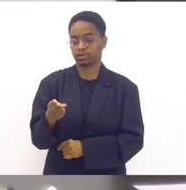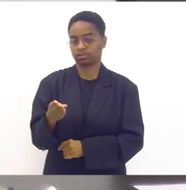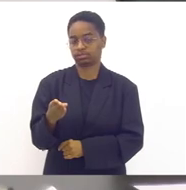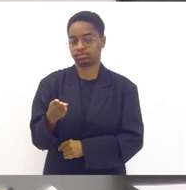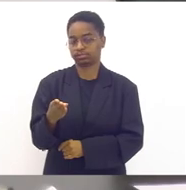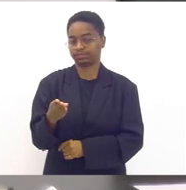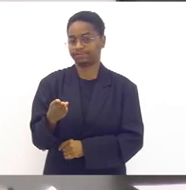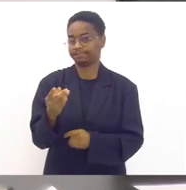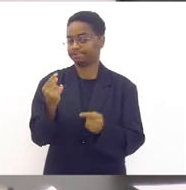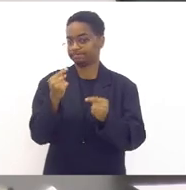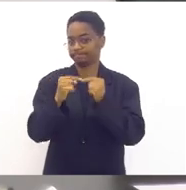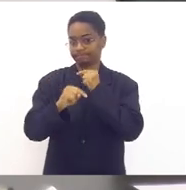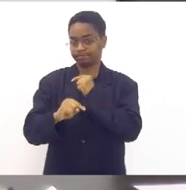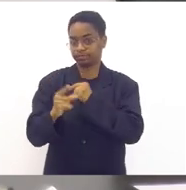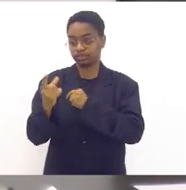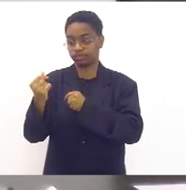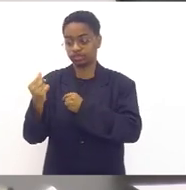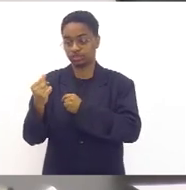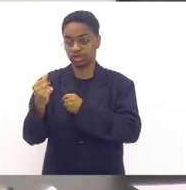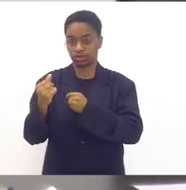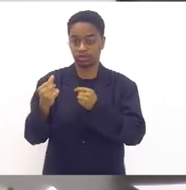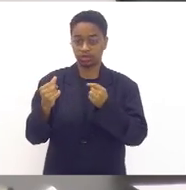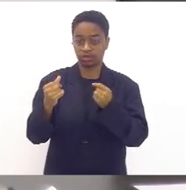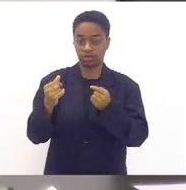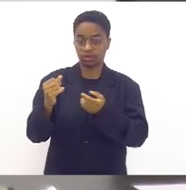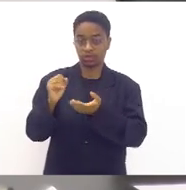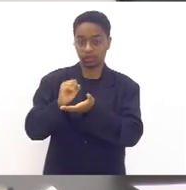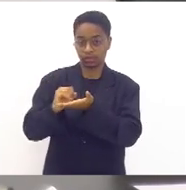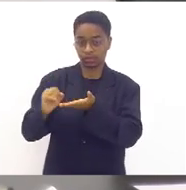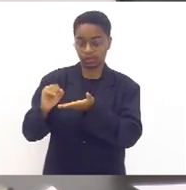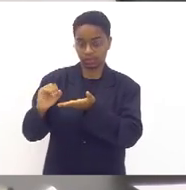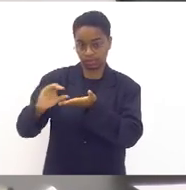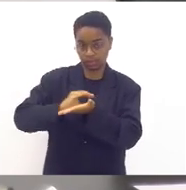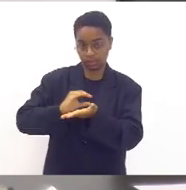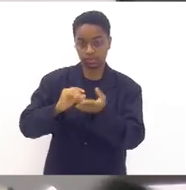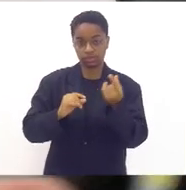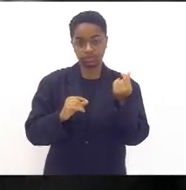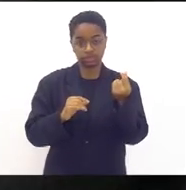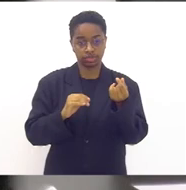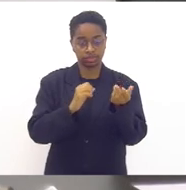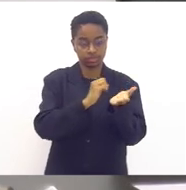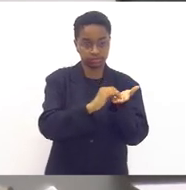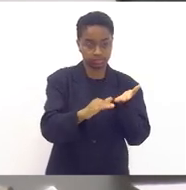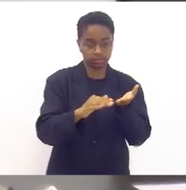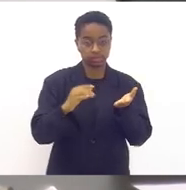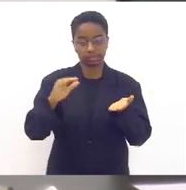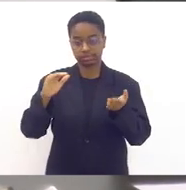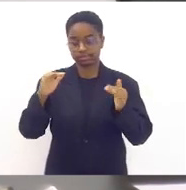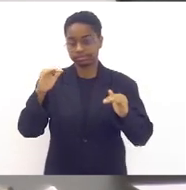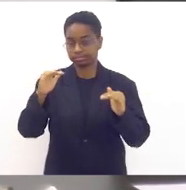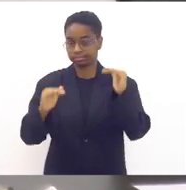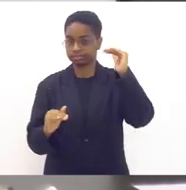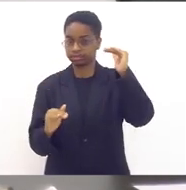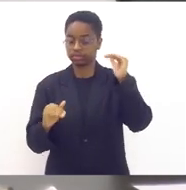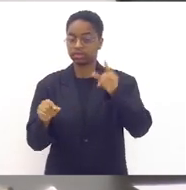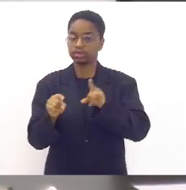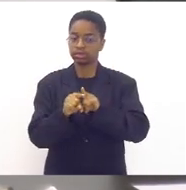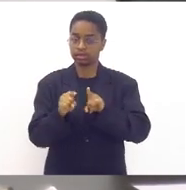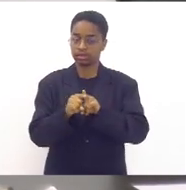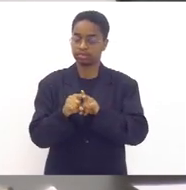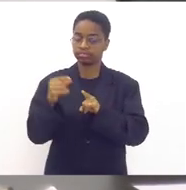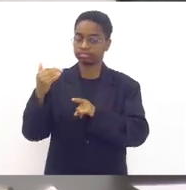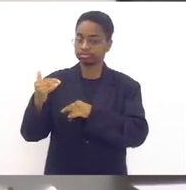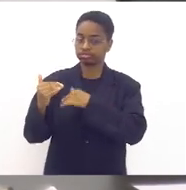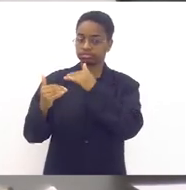nesse descasamento de receita e despesa. E olhando para o horizonte, com a nossa dívida aumentando, e a gente tem um crescimento vegetativo